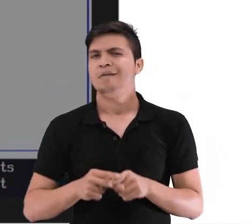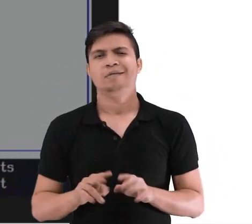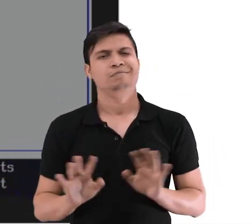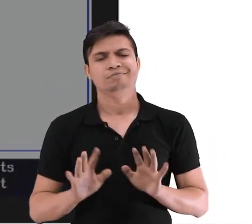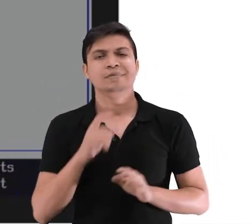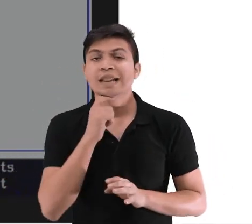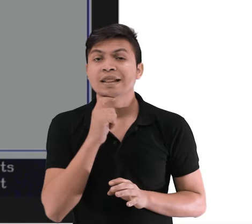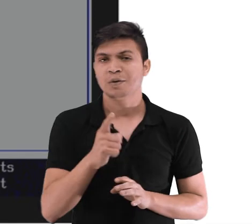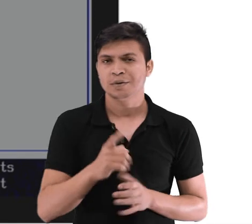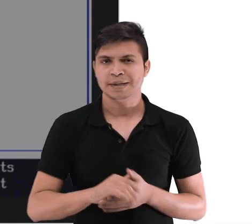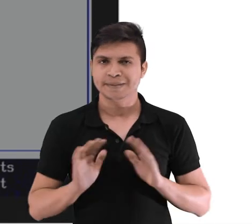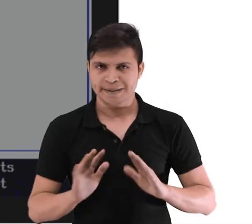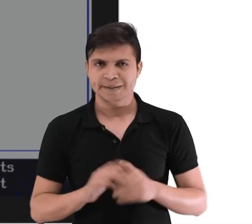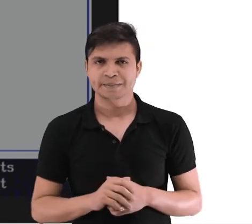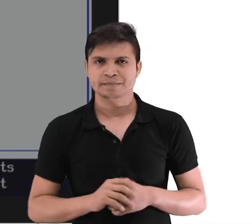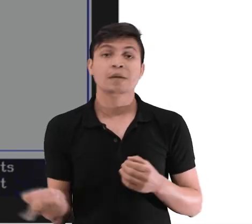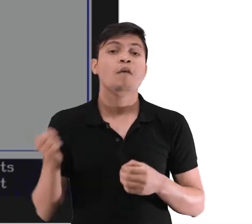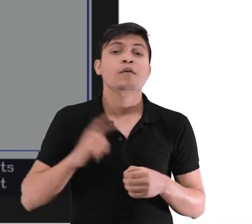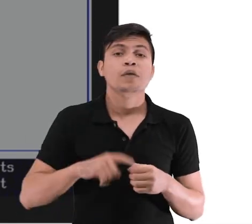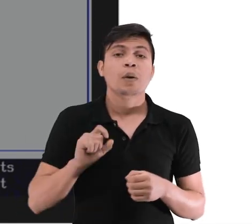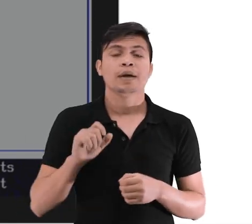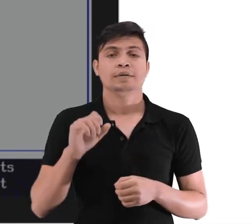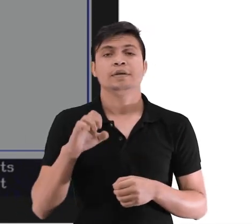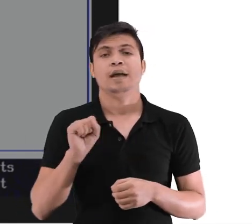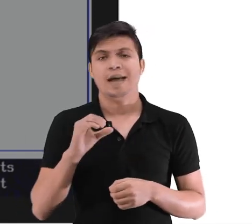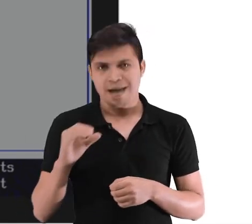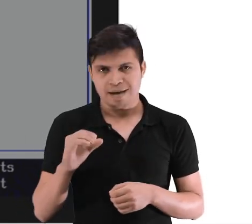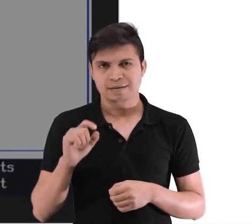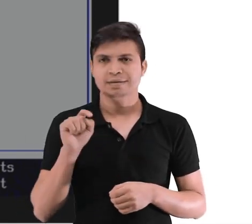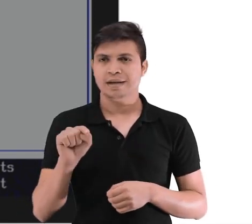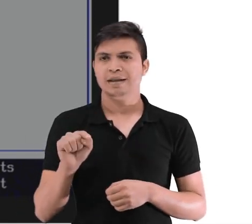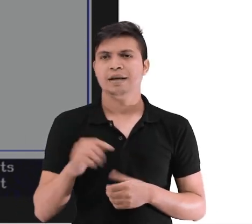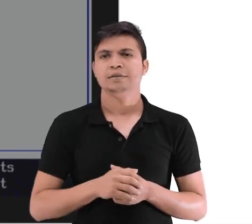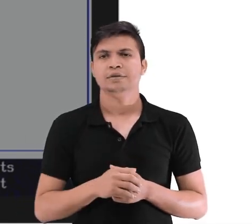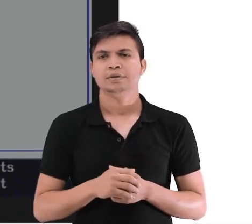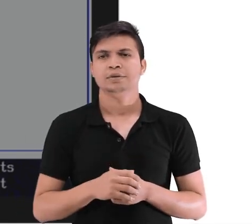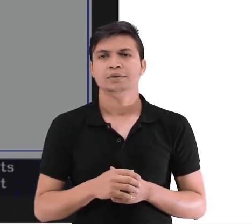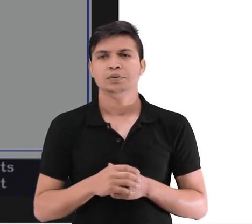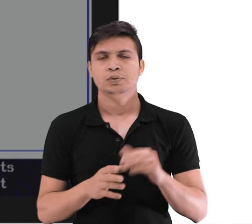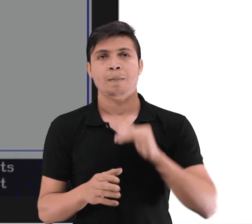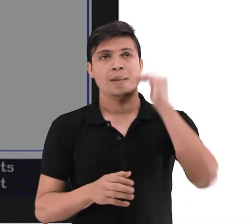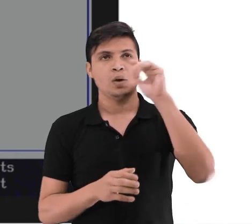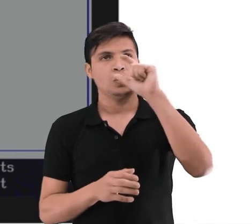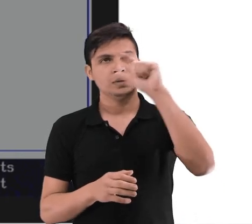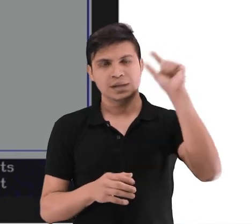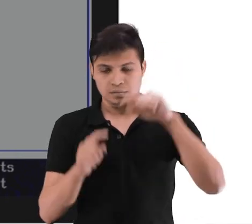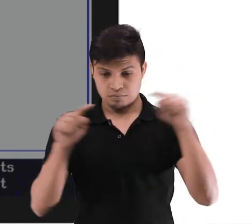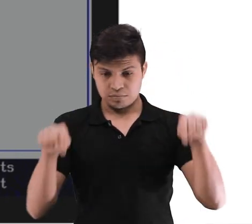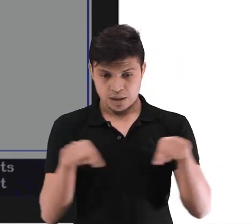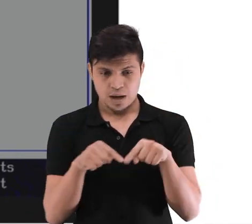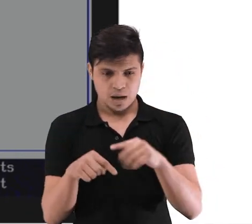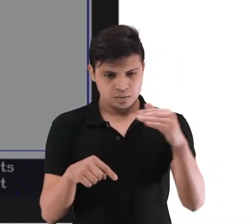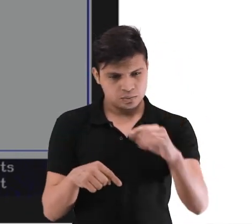Vamos voltar, para voltar, ESC, ele está na parte superior esquerda do seu teclado. Eu aperto uma vez e